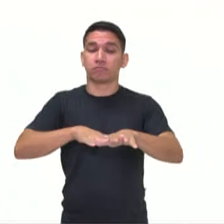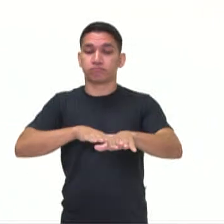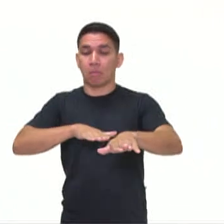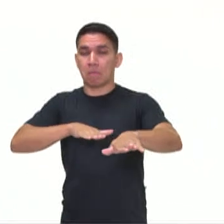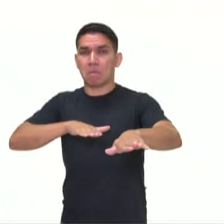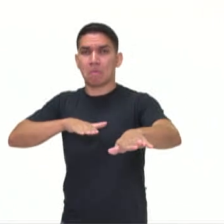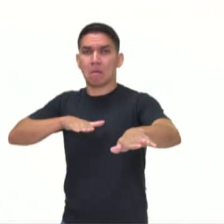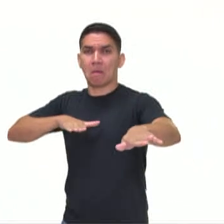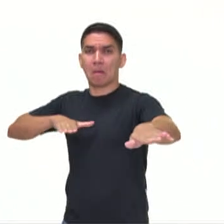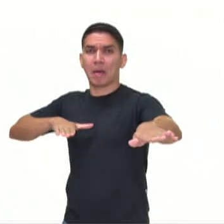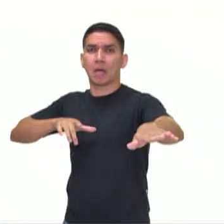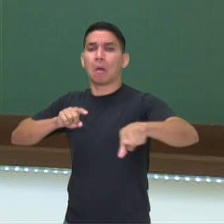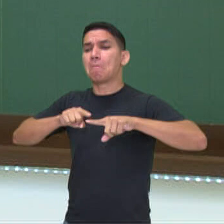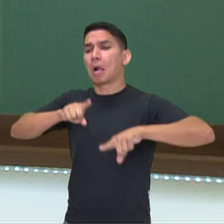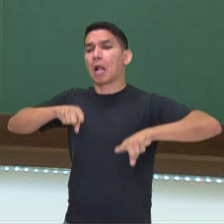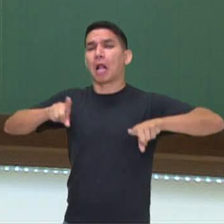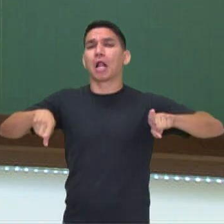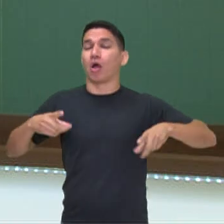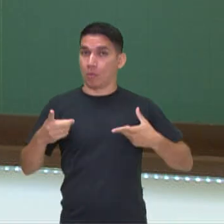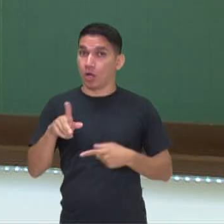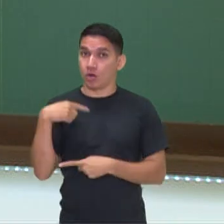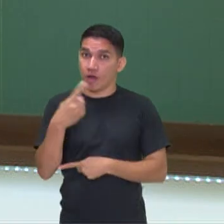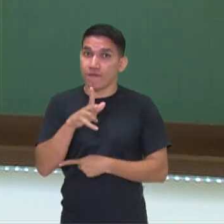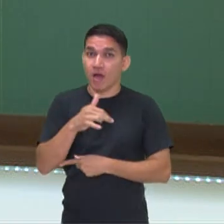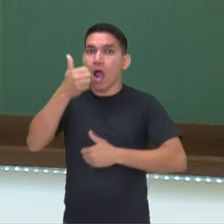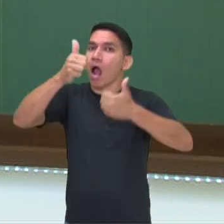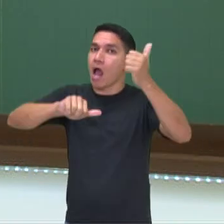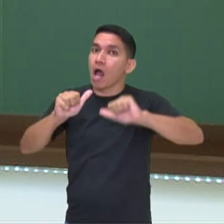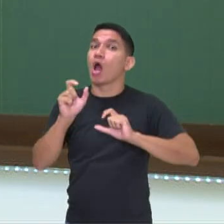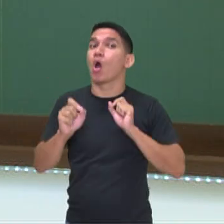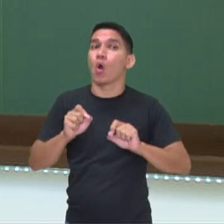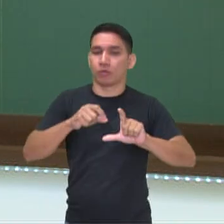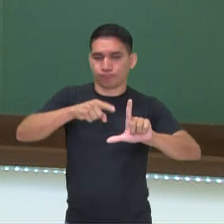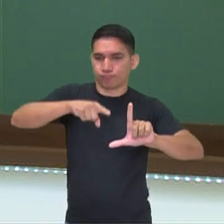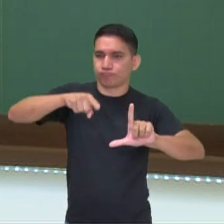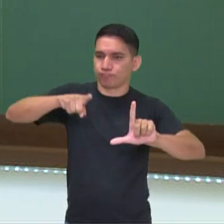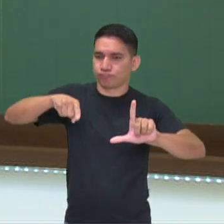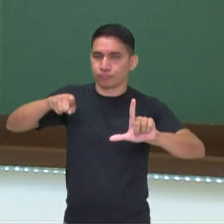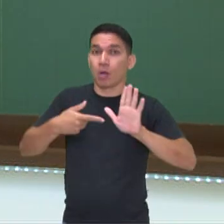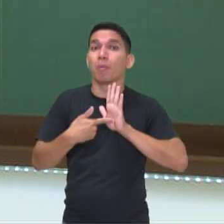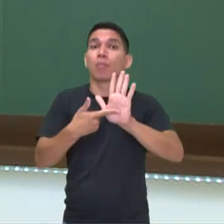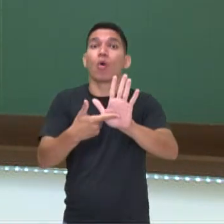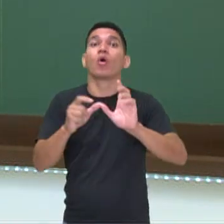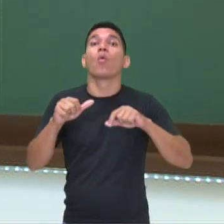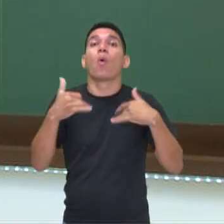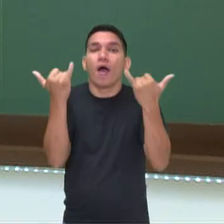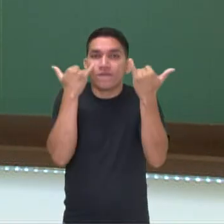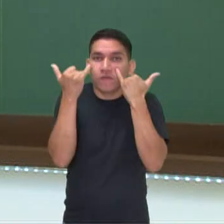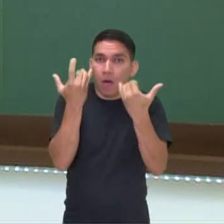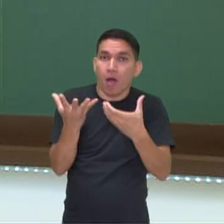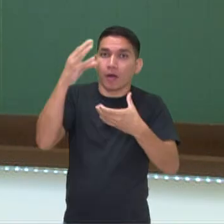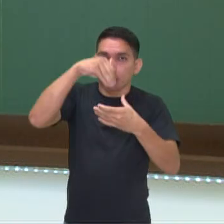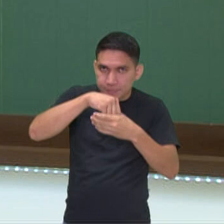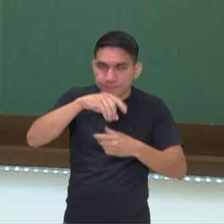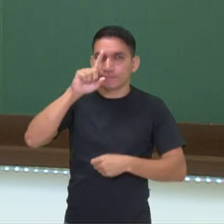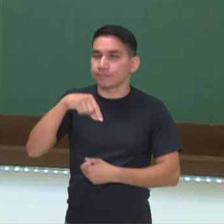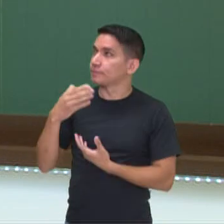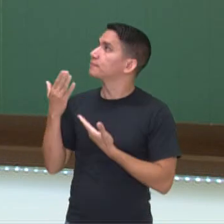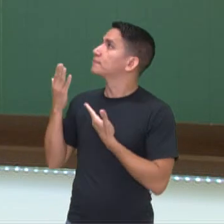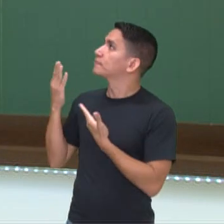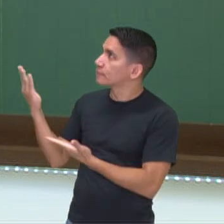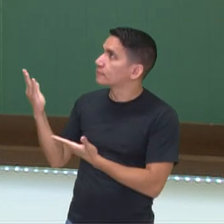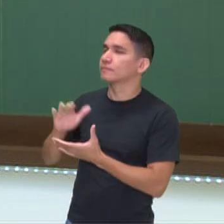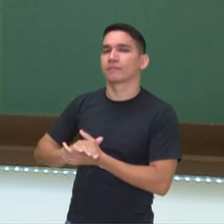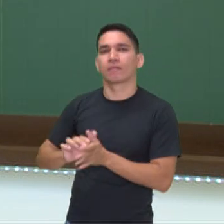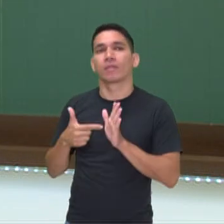um congestionamento. Então, nós vamos analisar, vamos verificar o quê? Um gráfico que ele traz essas informações. Então, aqui nós temos um